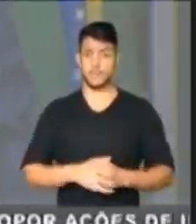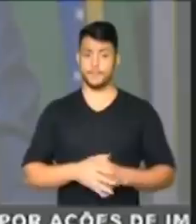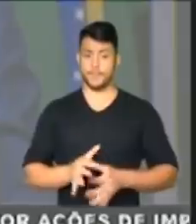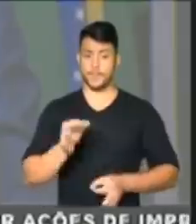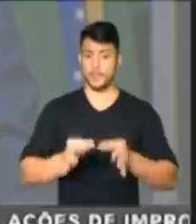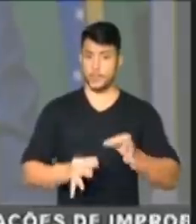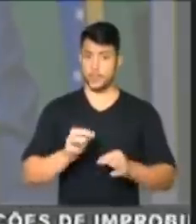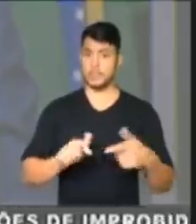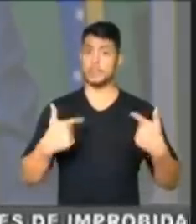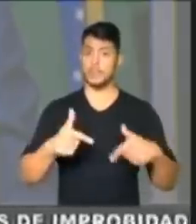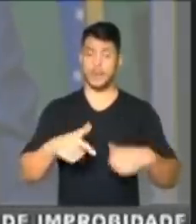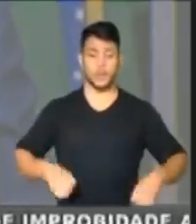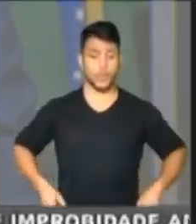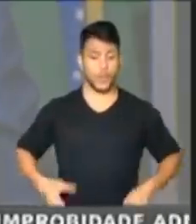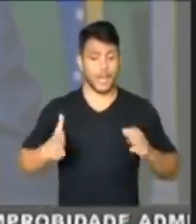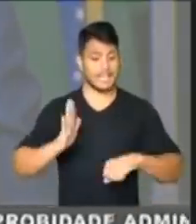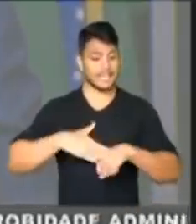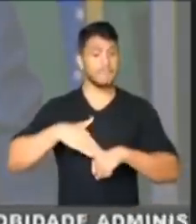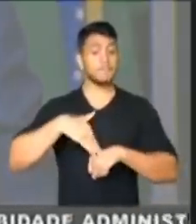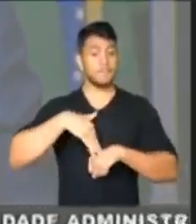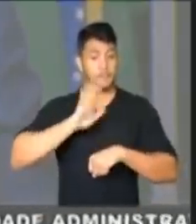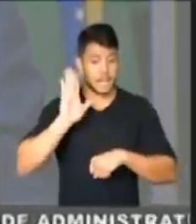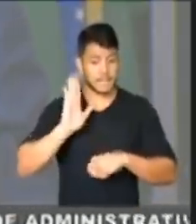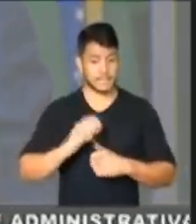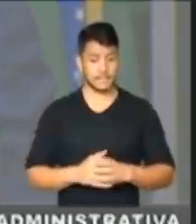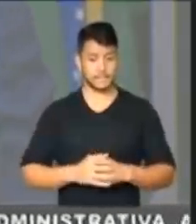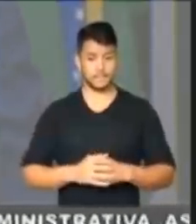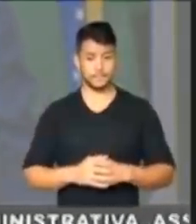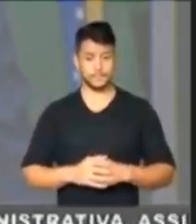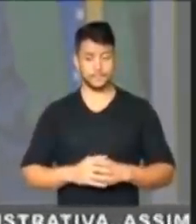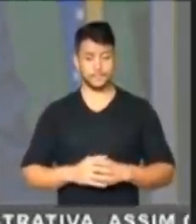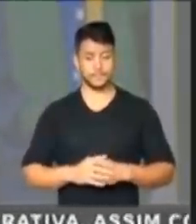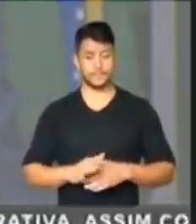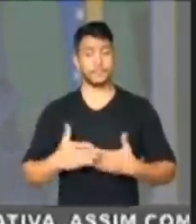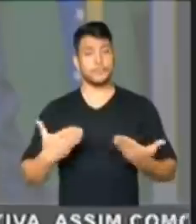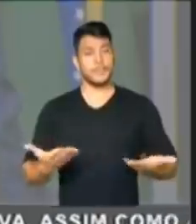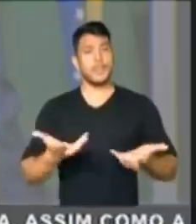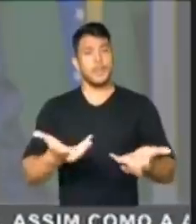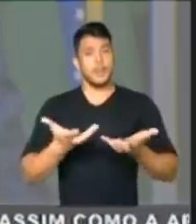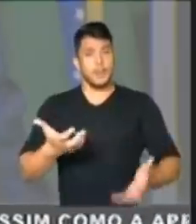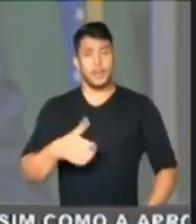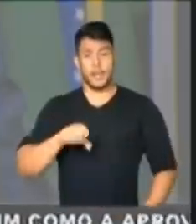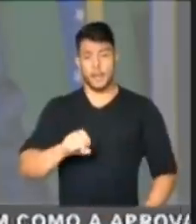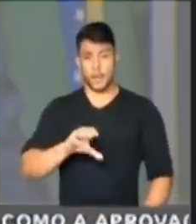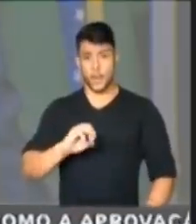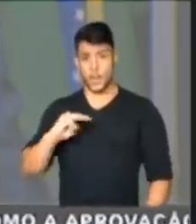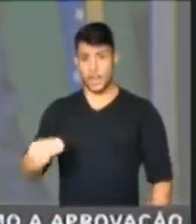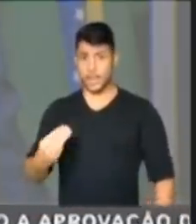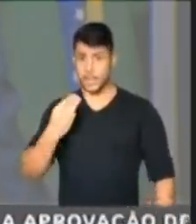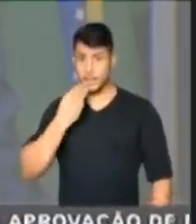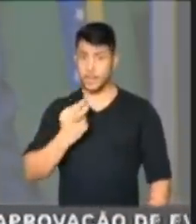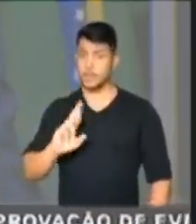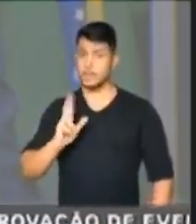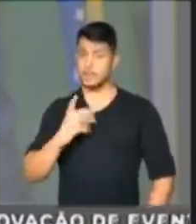gasta, mesmo com a queda nas ações trabalhistas depois da reforma. Ainda assim, eles querem 80 milhões de reais